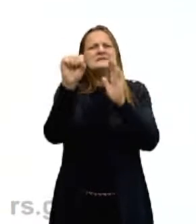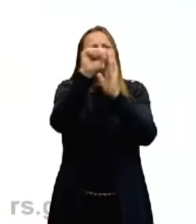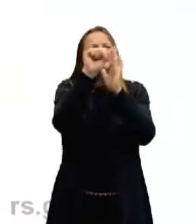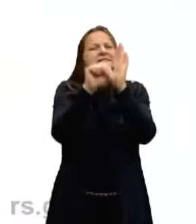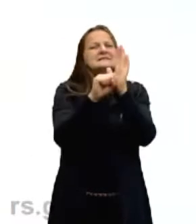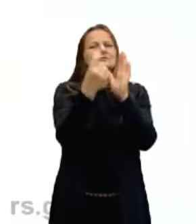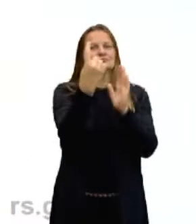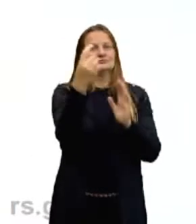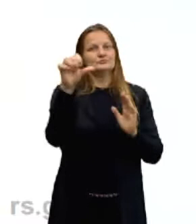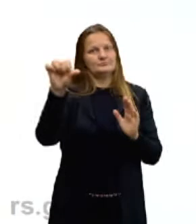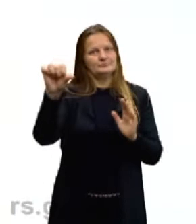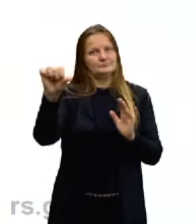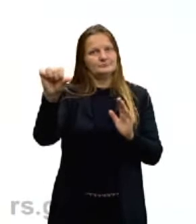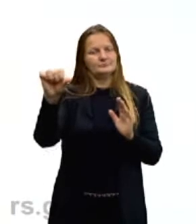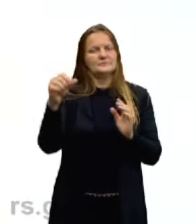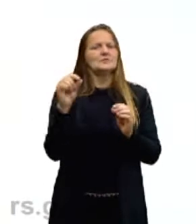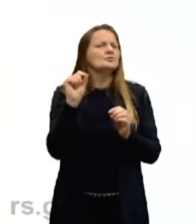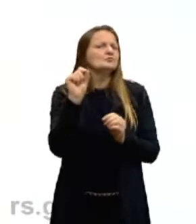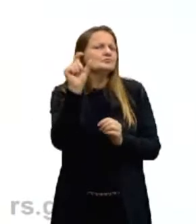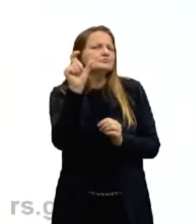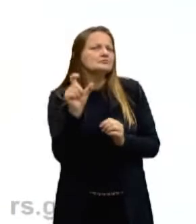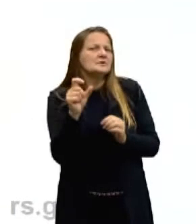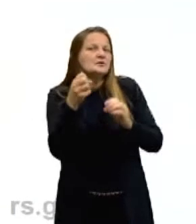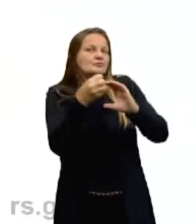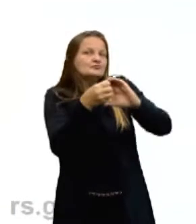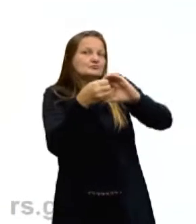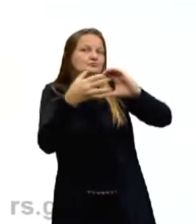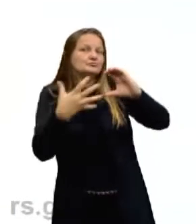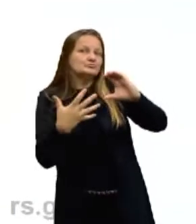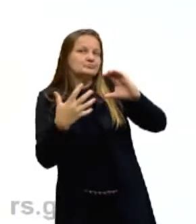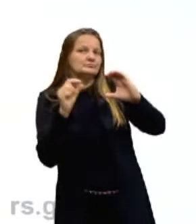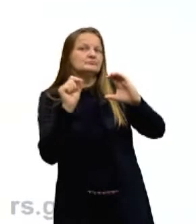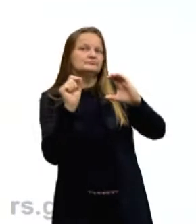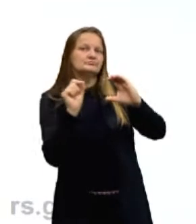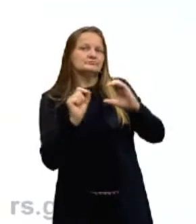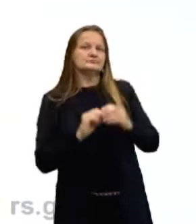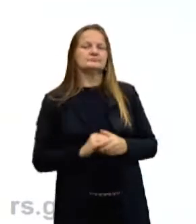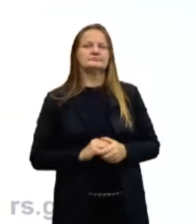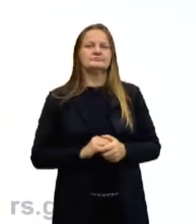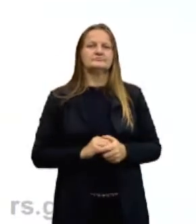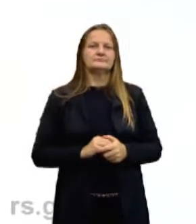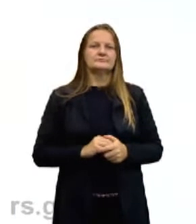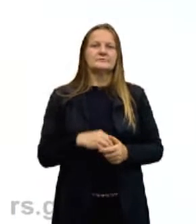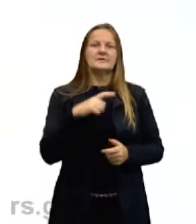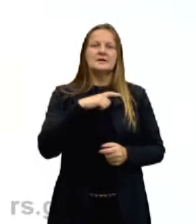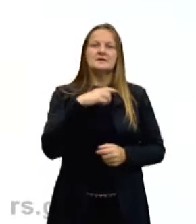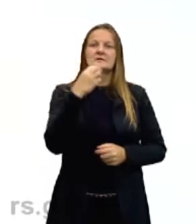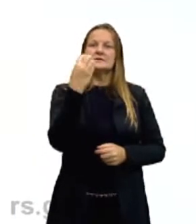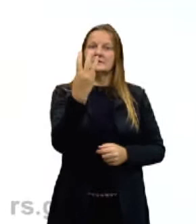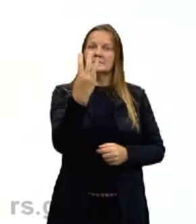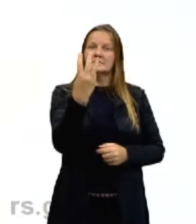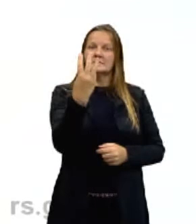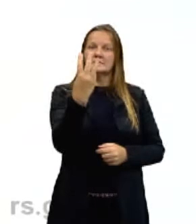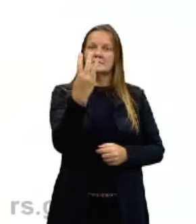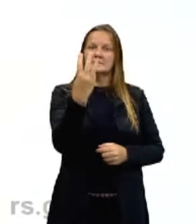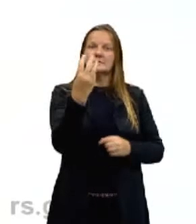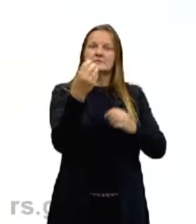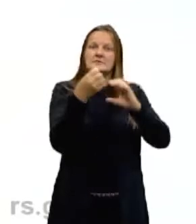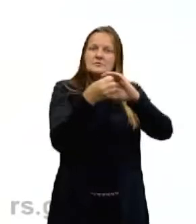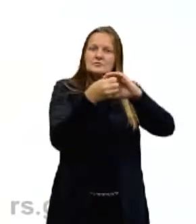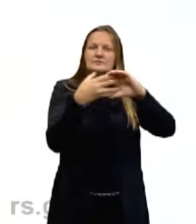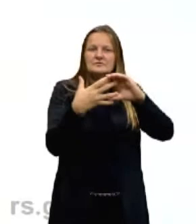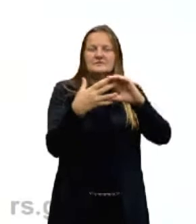século 19 e o quê quais são as características aqui a gente vai ter três frases